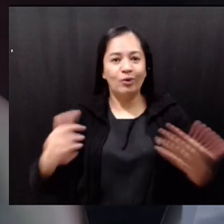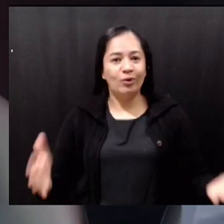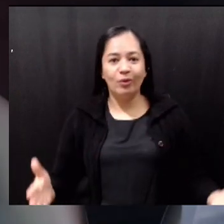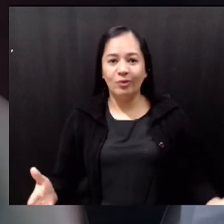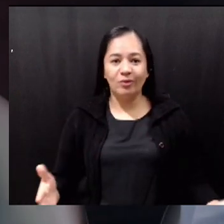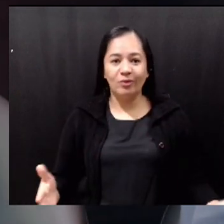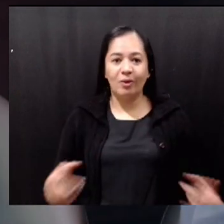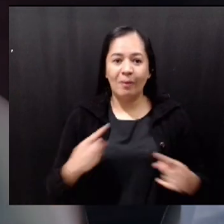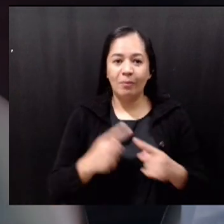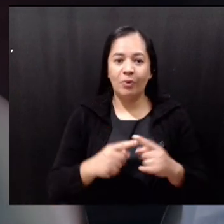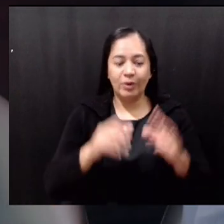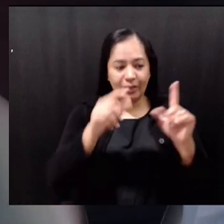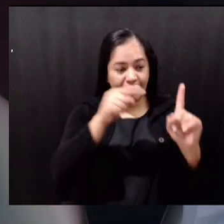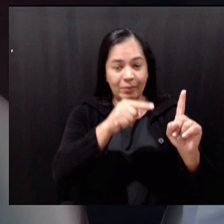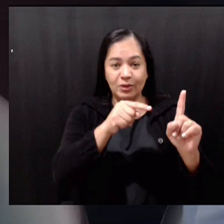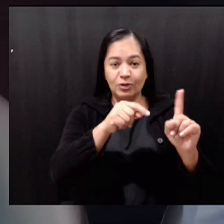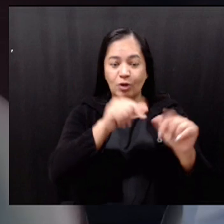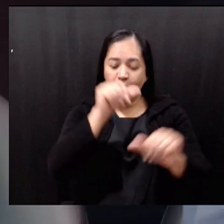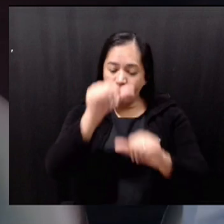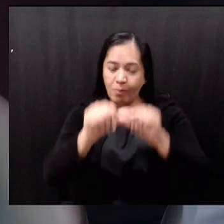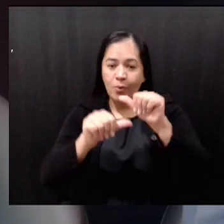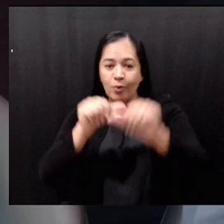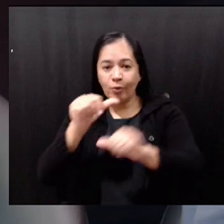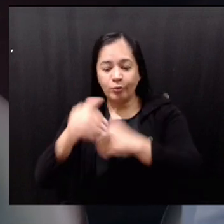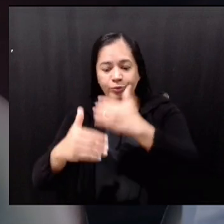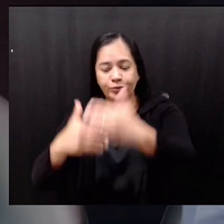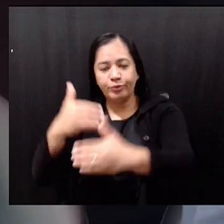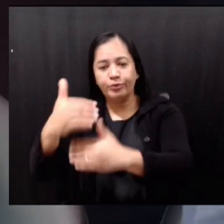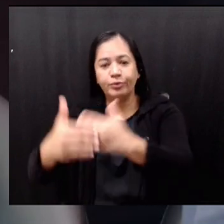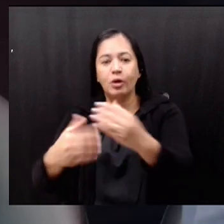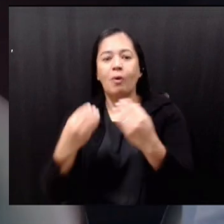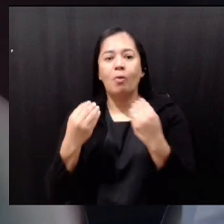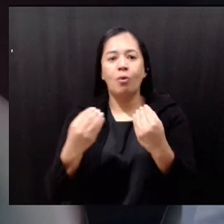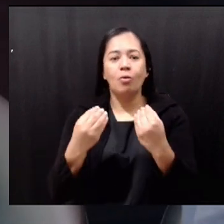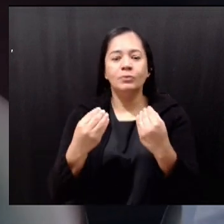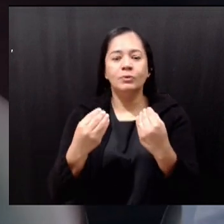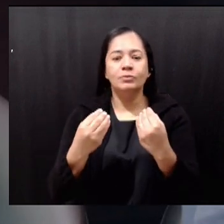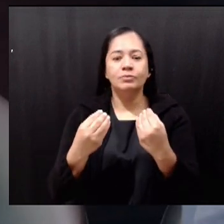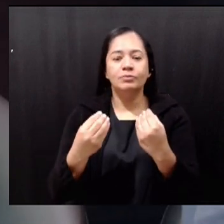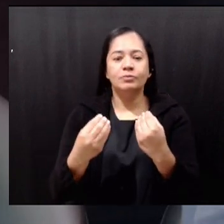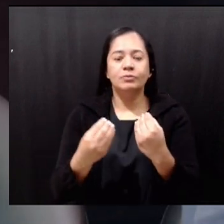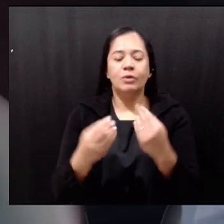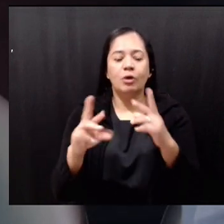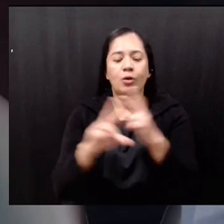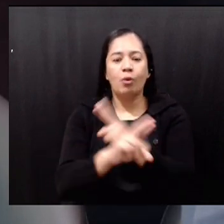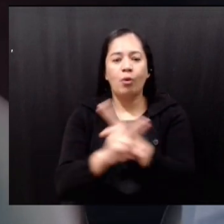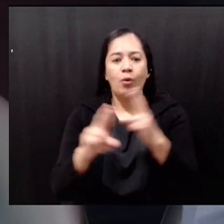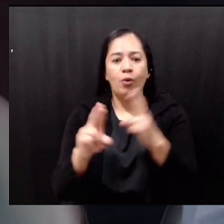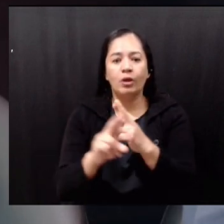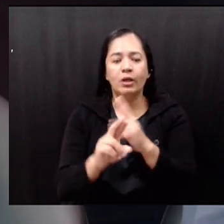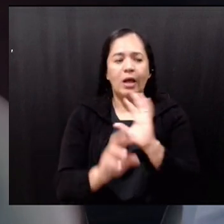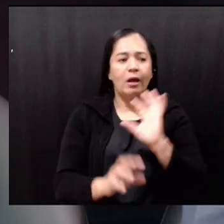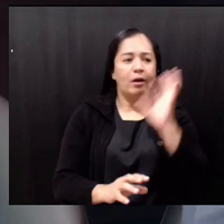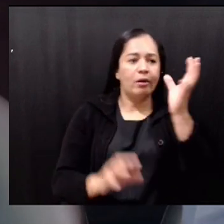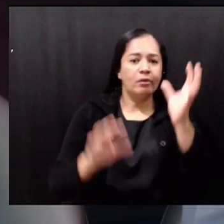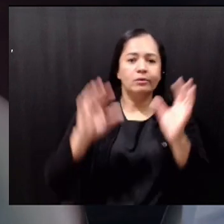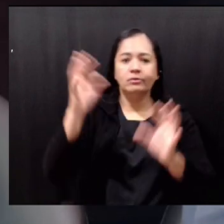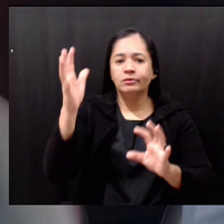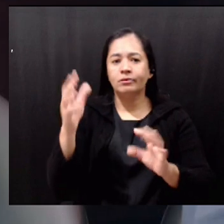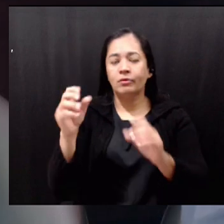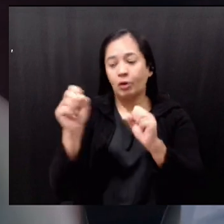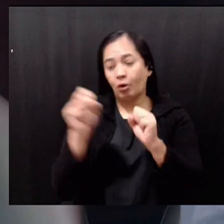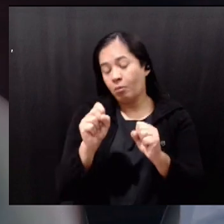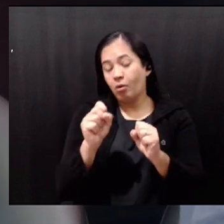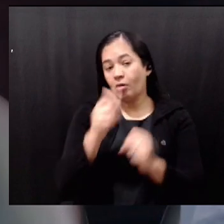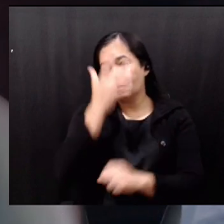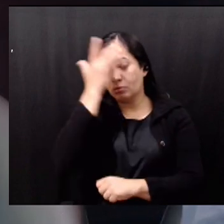muda, né? Então, como que esse relacionamento ele acontece? Posso ser uma pessoa introvertida